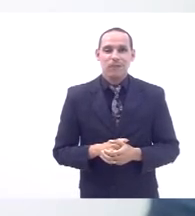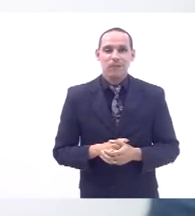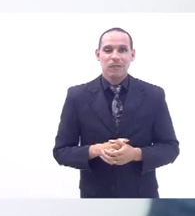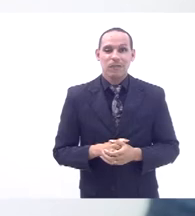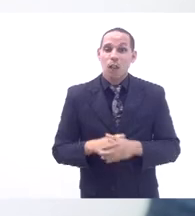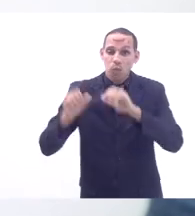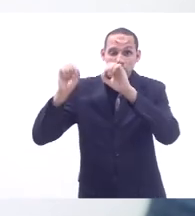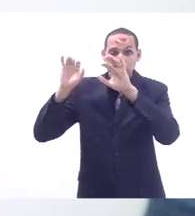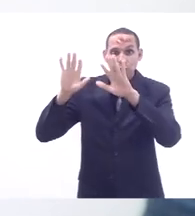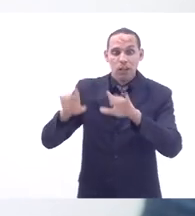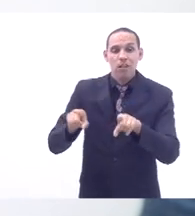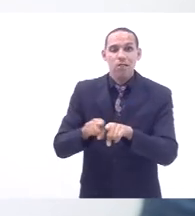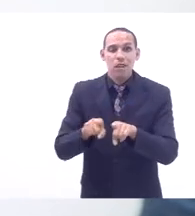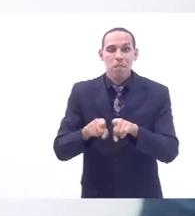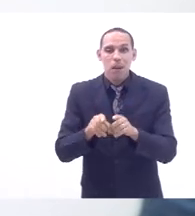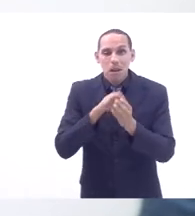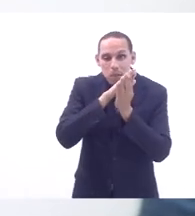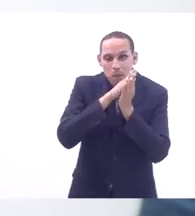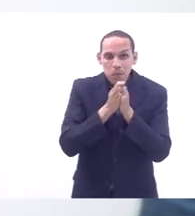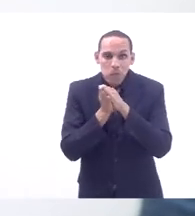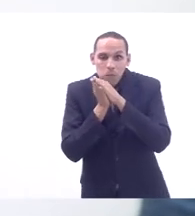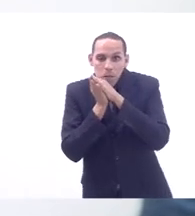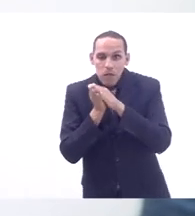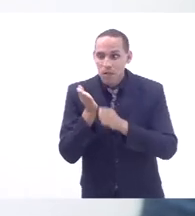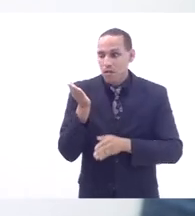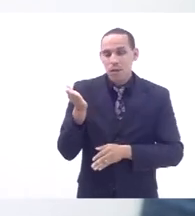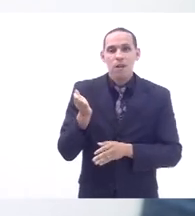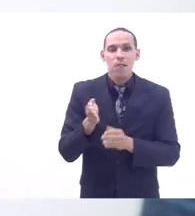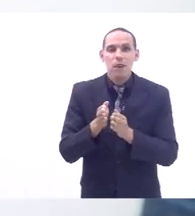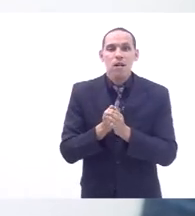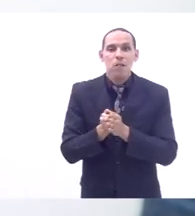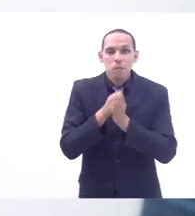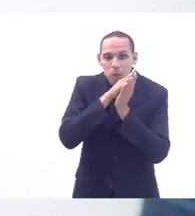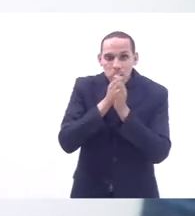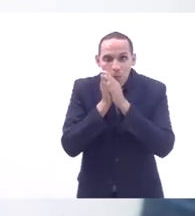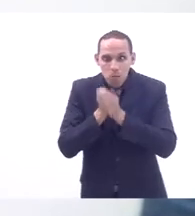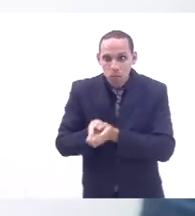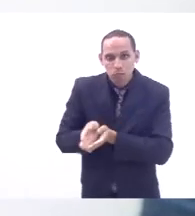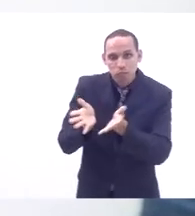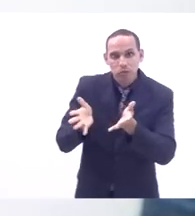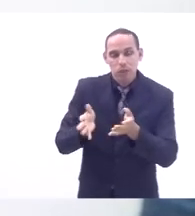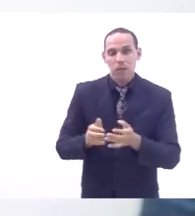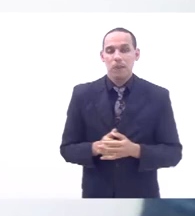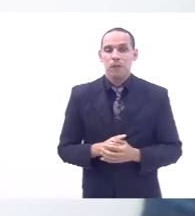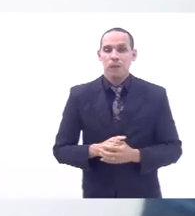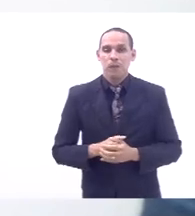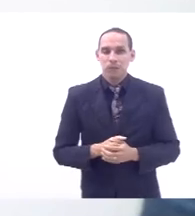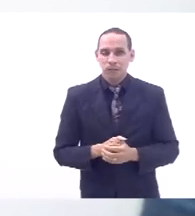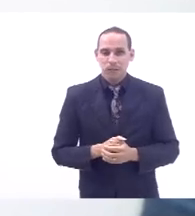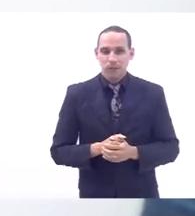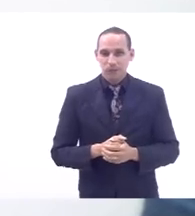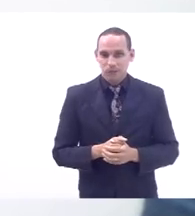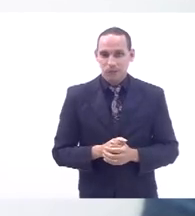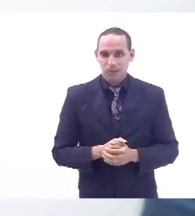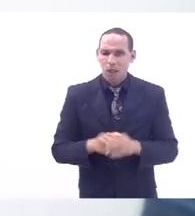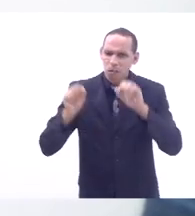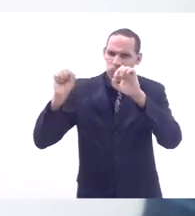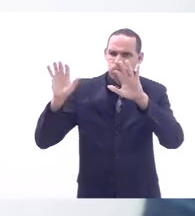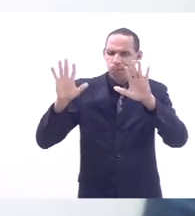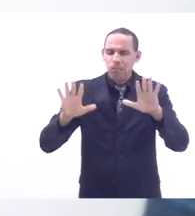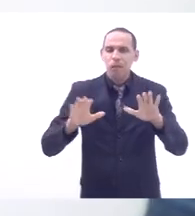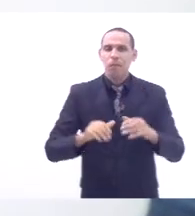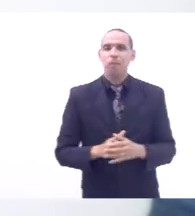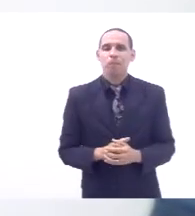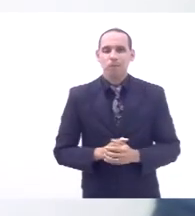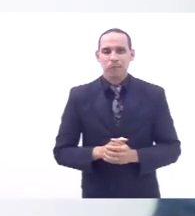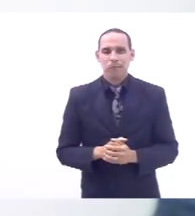bênção para o nosso babá. Babá lá, o babá, o que digo é, babá, o... Então, babá, bênção para os senhores. Babá lá, o